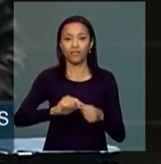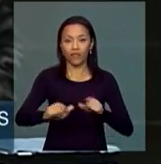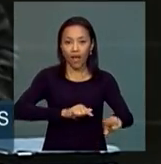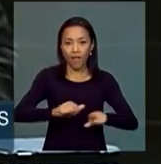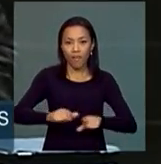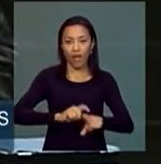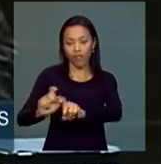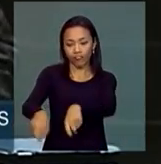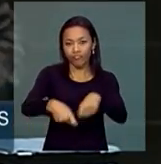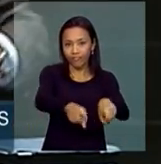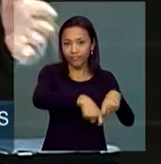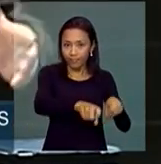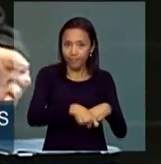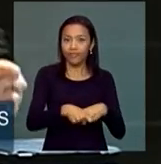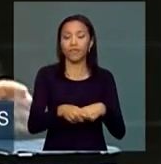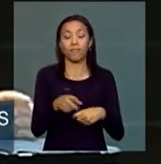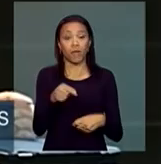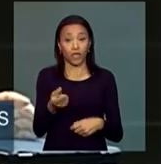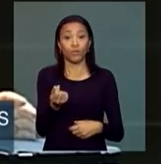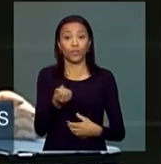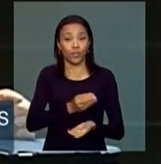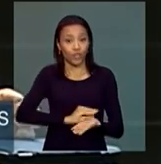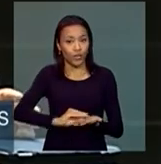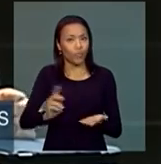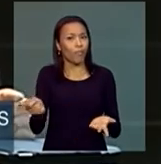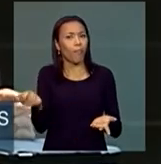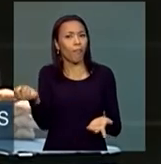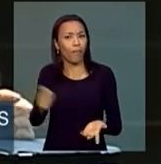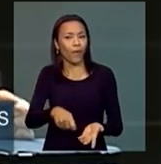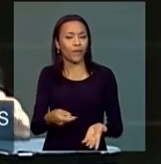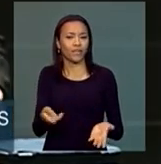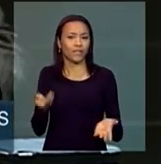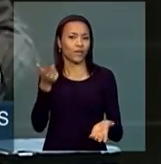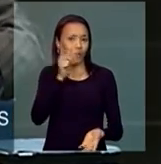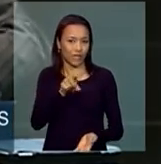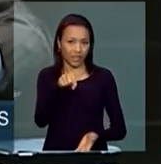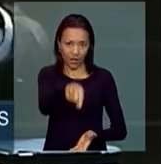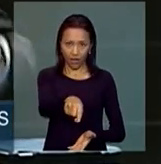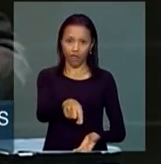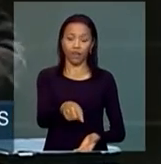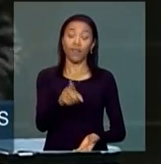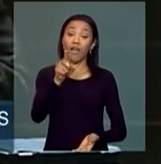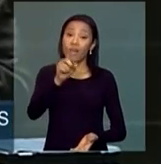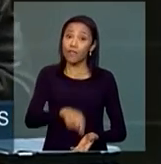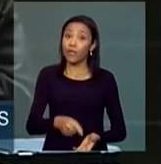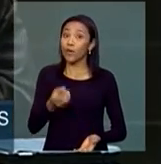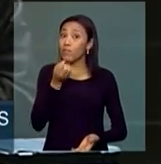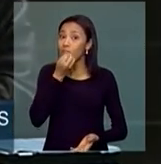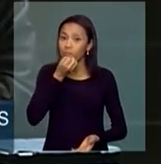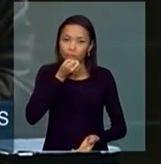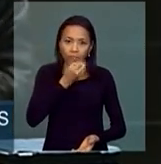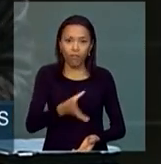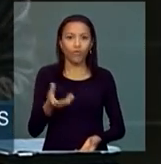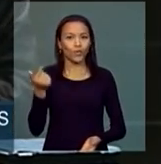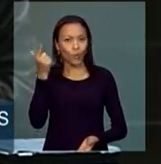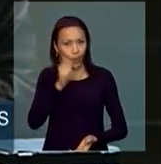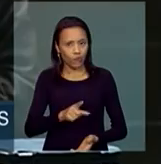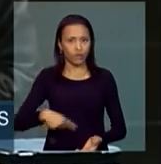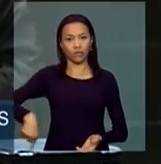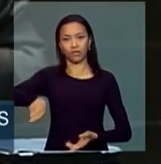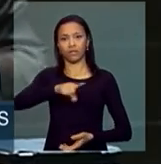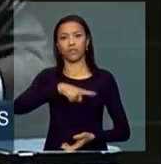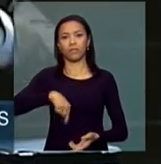agente financeiro, para que o recurso possa chegar lá na ponta. Foram avanços extraordinários, assim